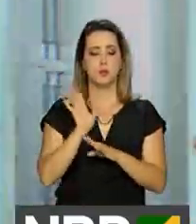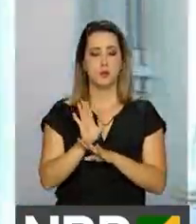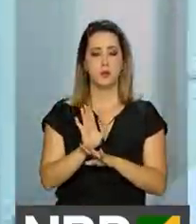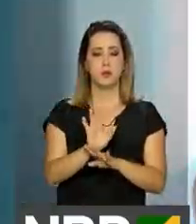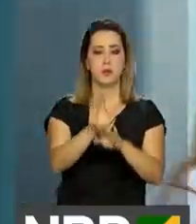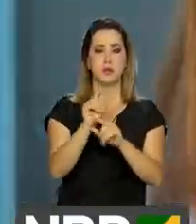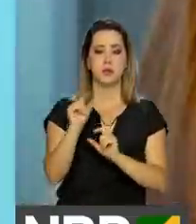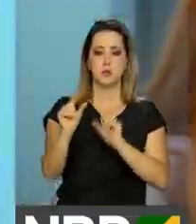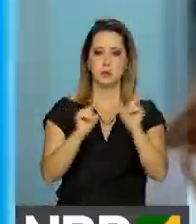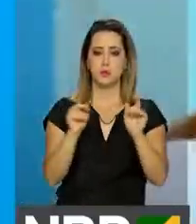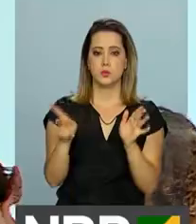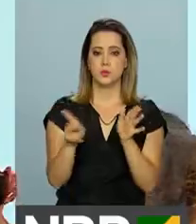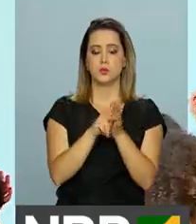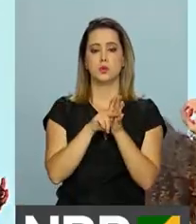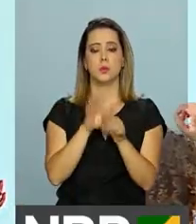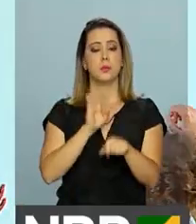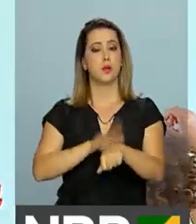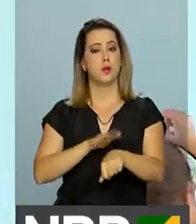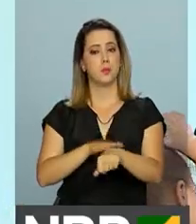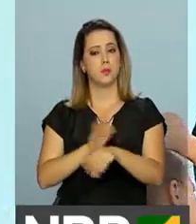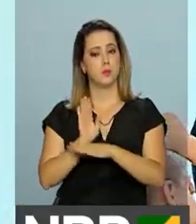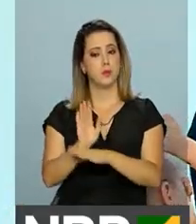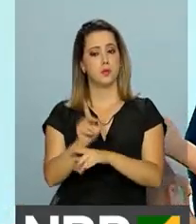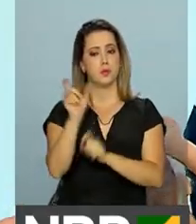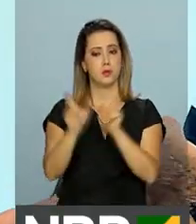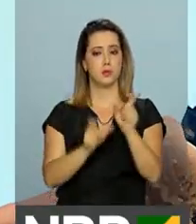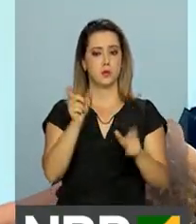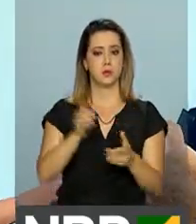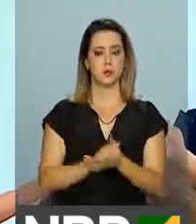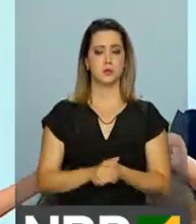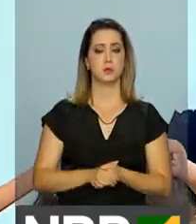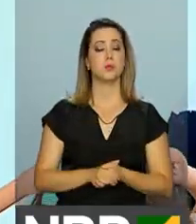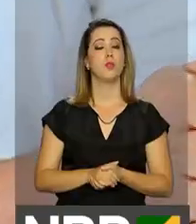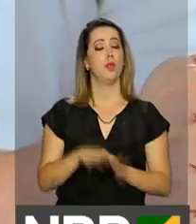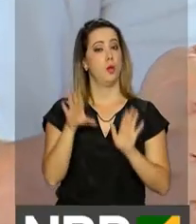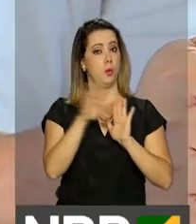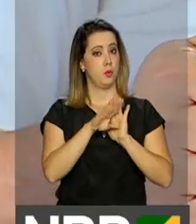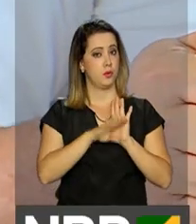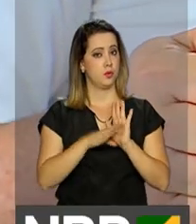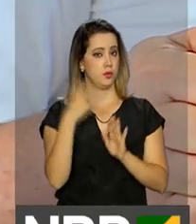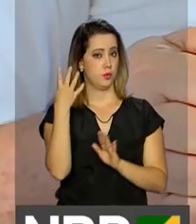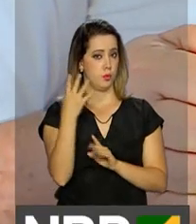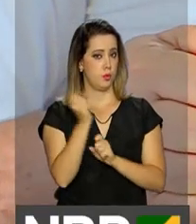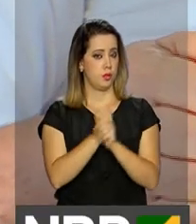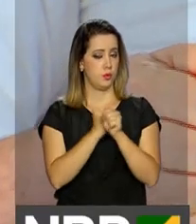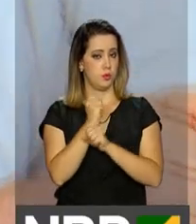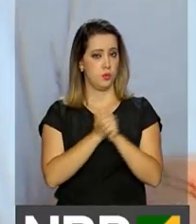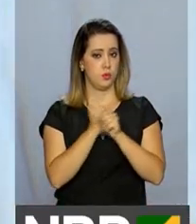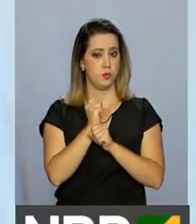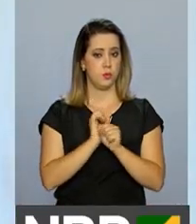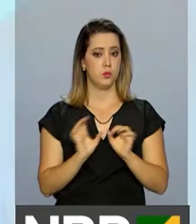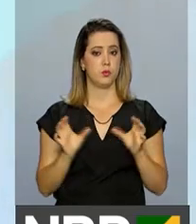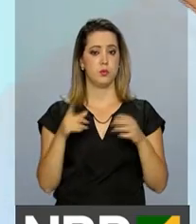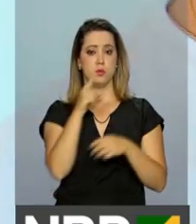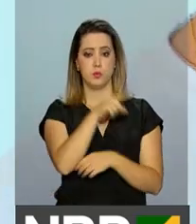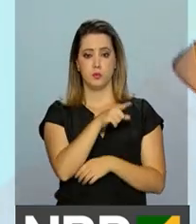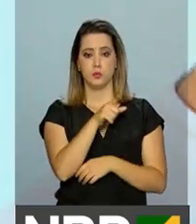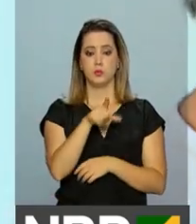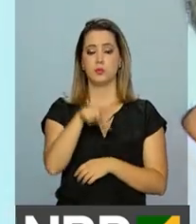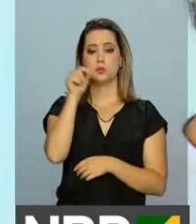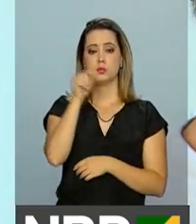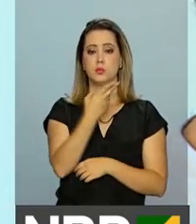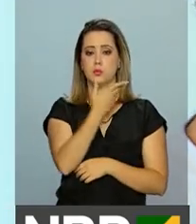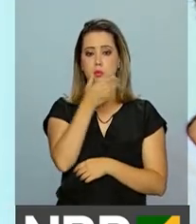dedicar um pouco do próprio tempo para ajudar o próximo. O projeto começou há 4 anos por iniciativa deste empresário,